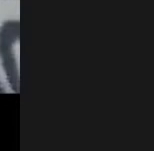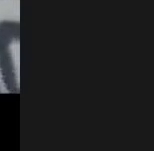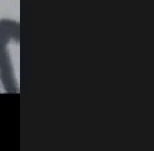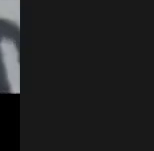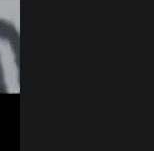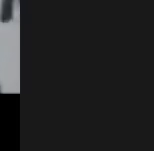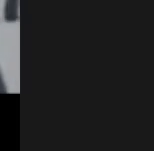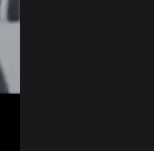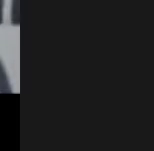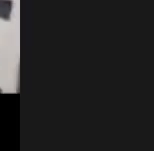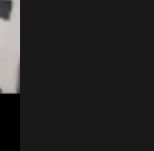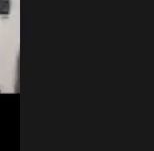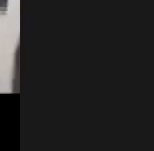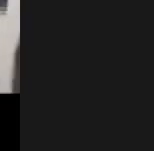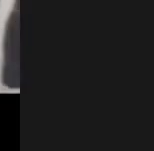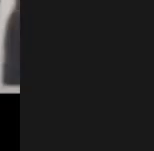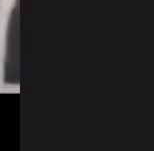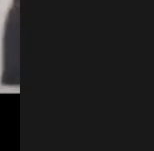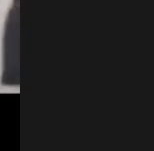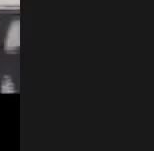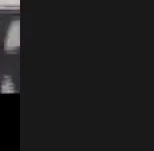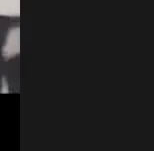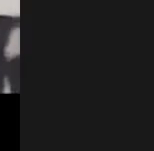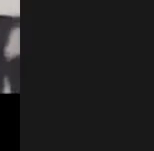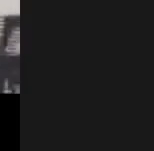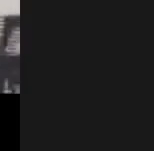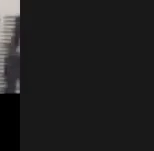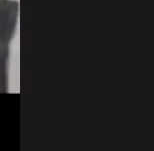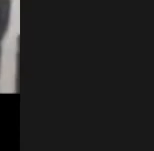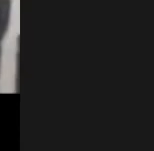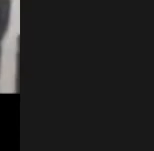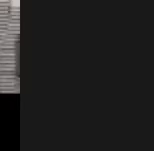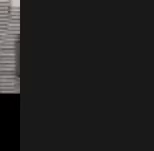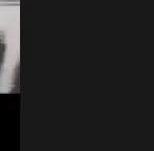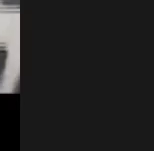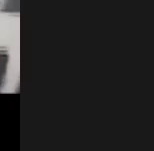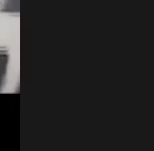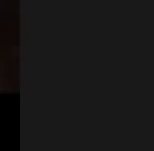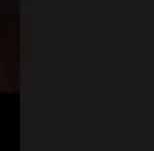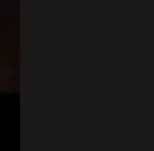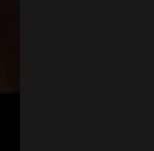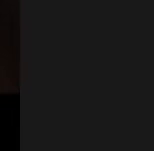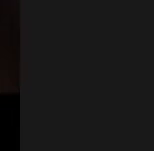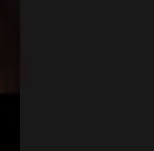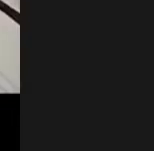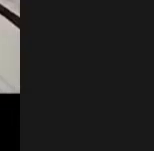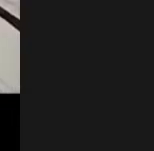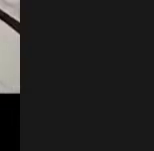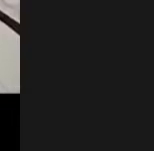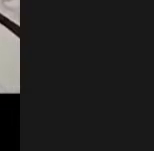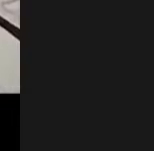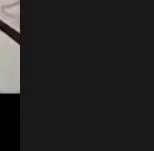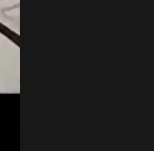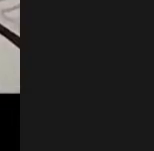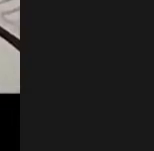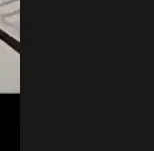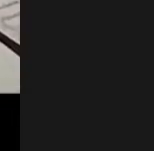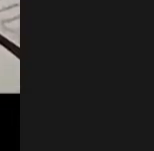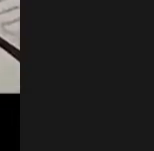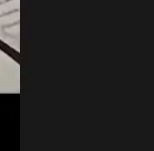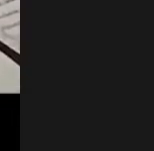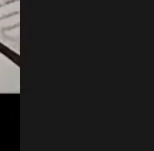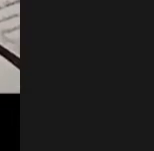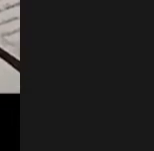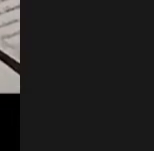grande capital na Amazônia, perdemos nossas companheiras, Nissinha e Dilma Ferreira, brutalmente